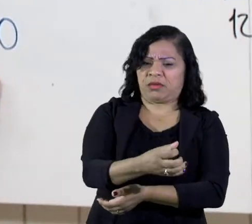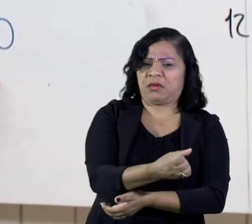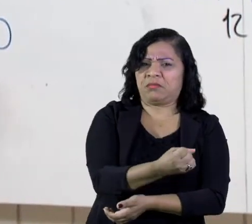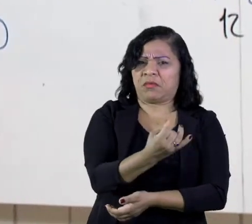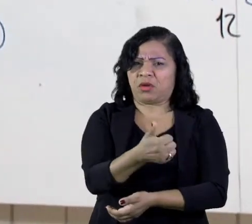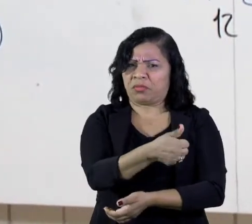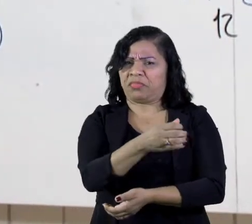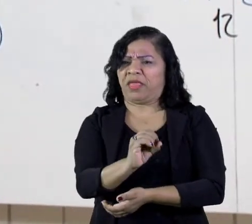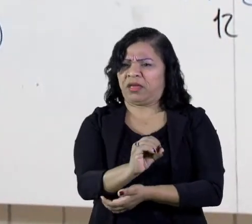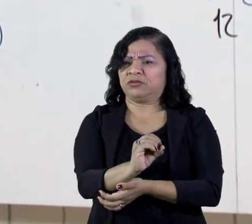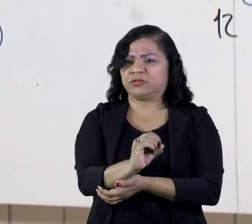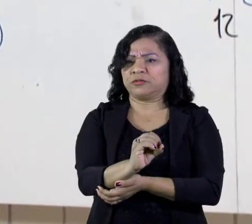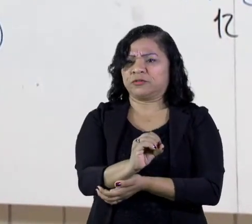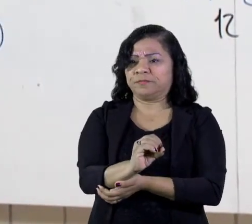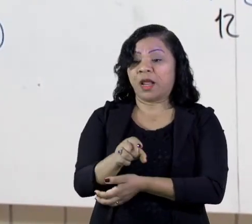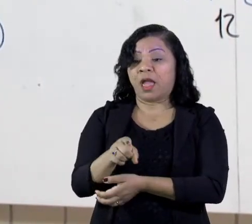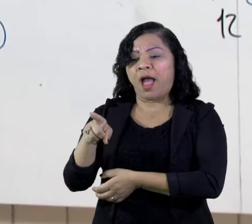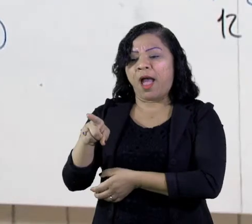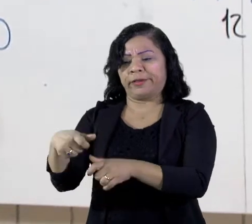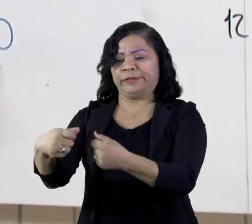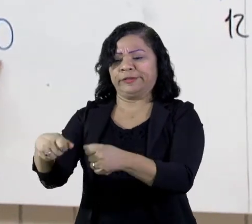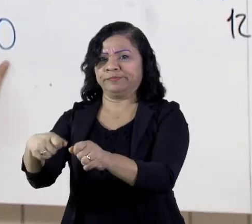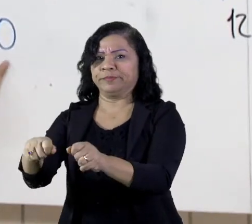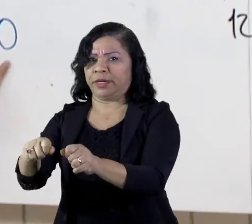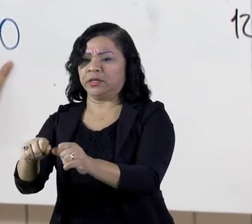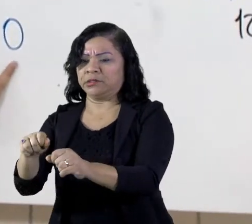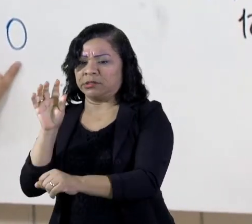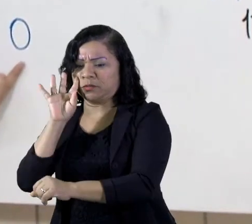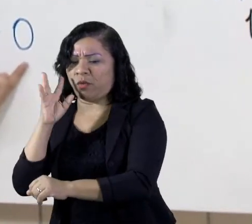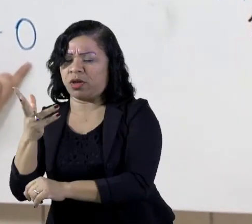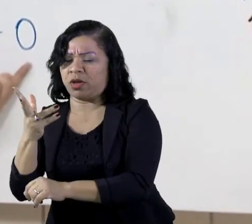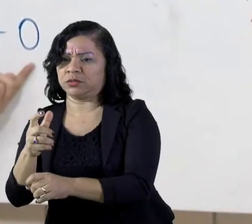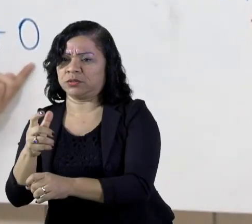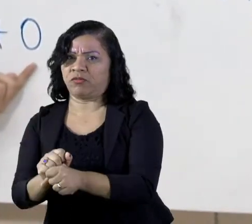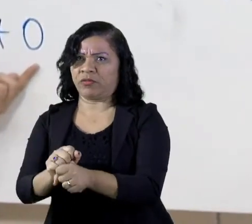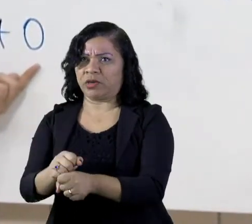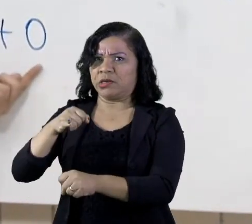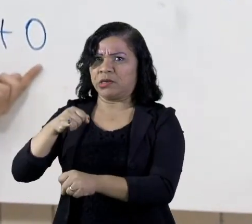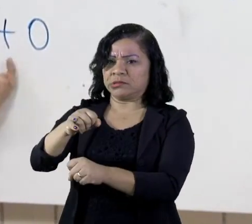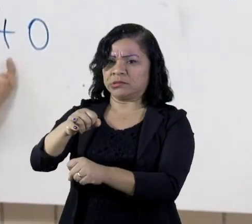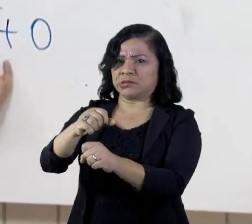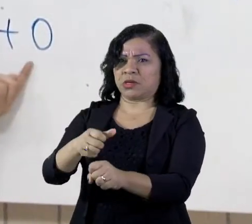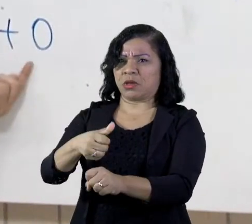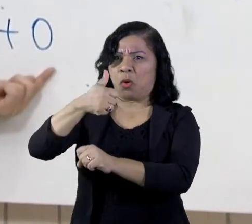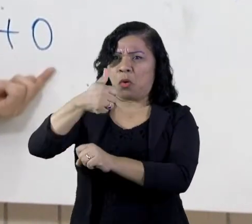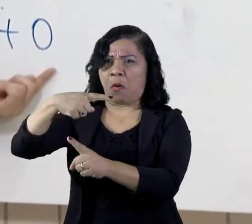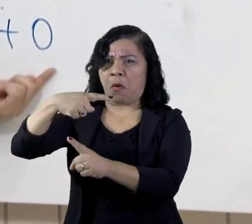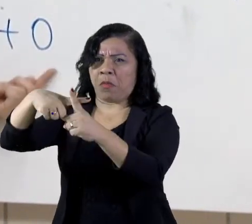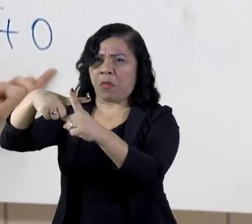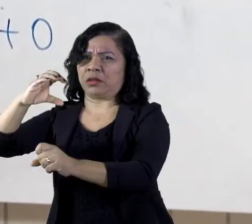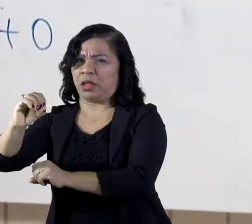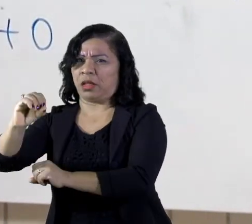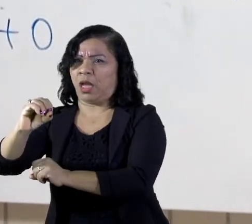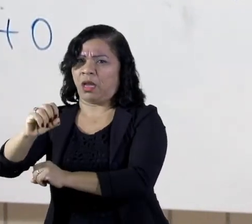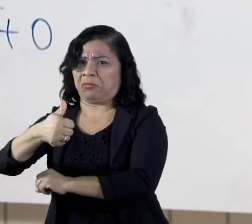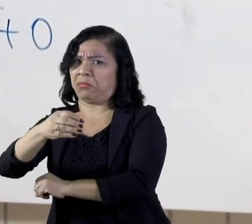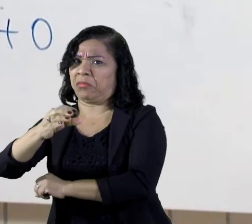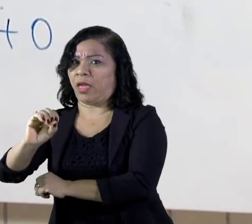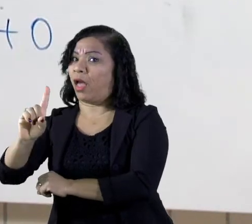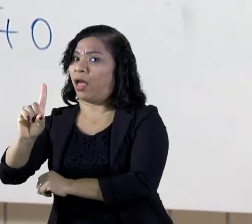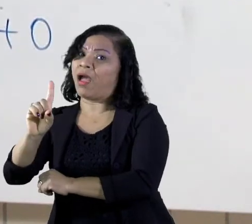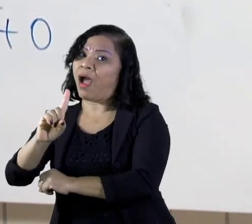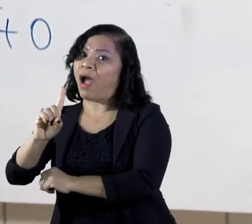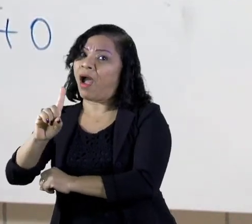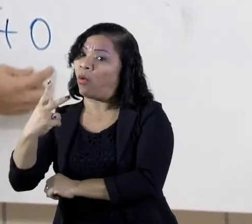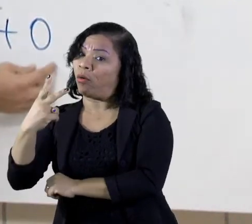precisar resolver. Se eu pegar 1 com mais 0, não é 10. 1 com mais 0 é 1, continua